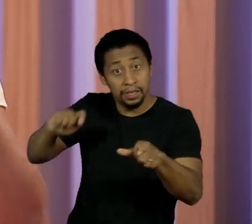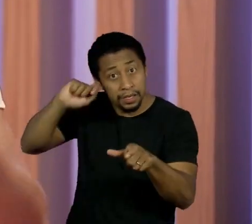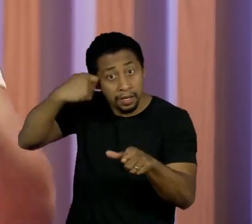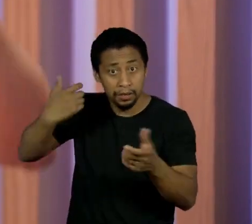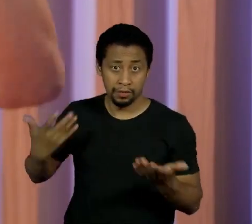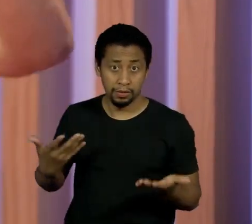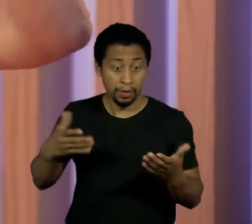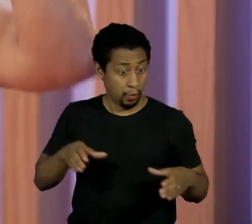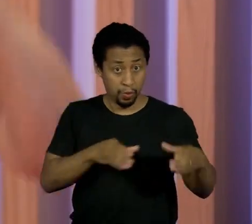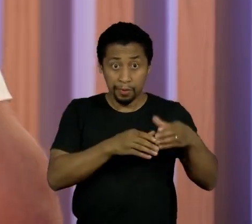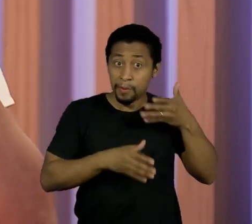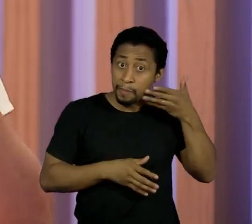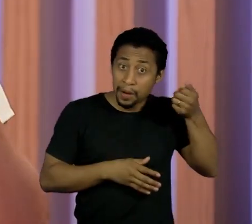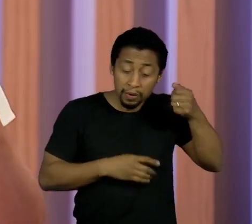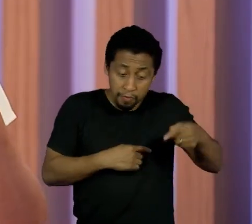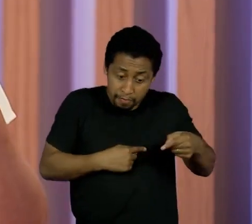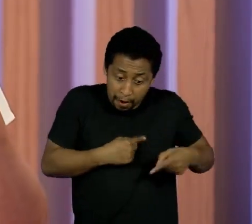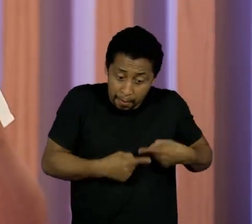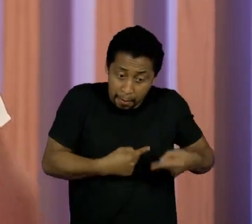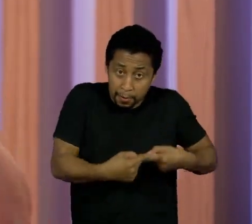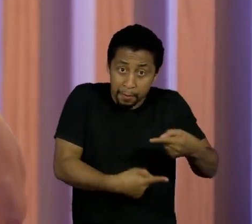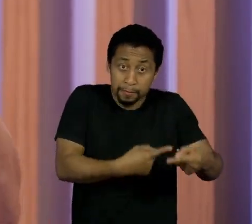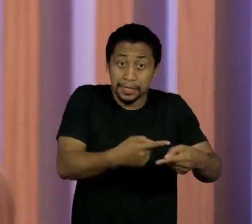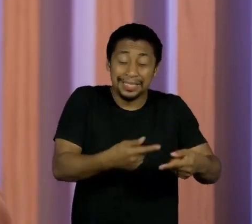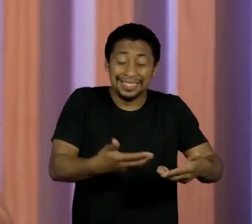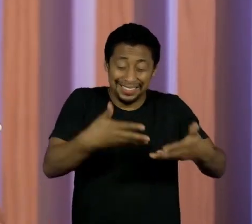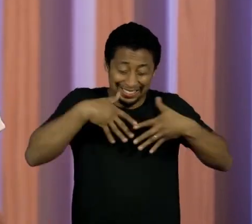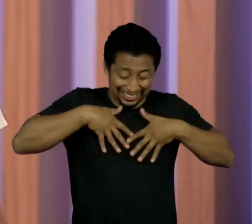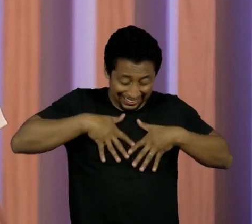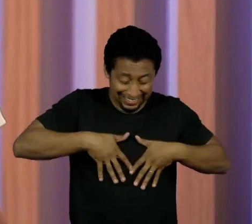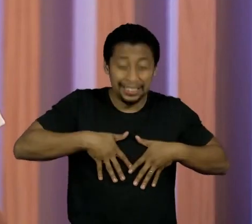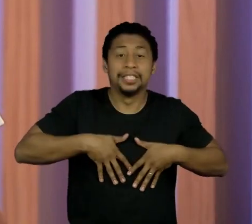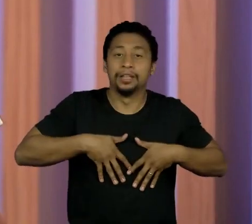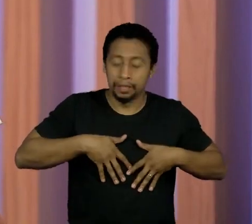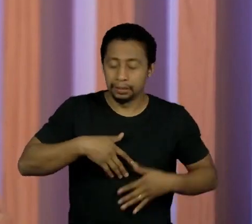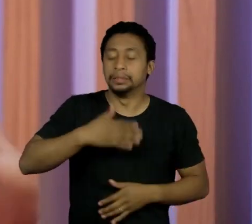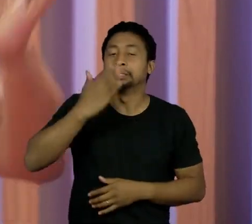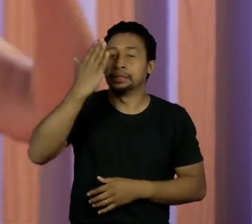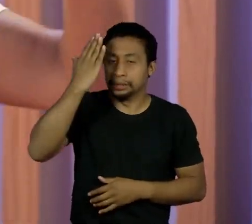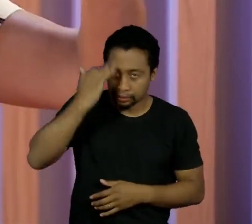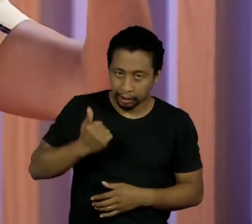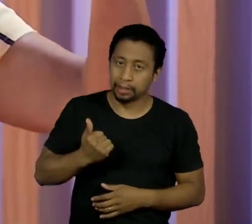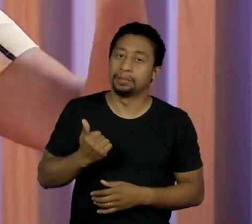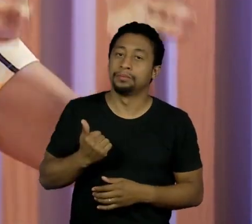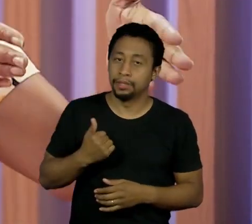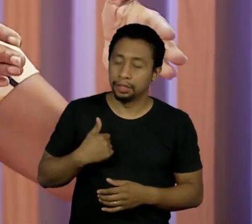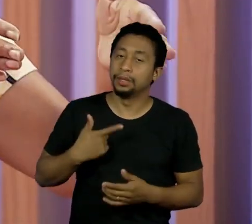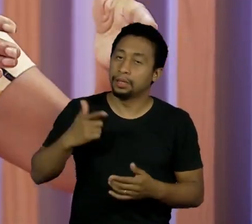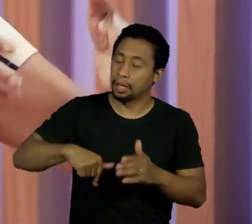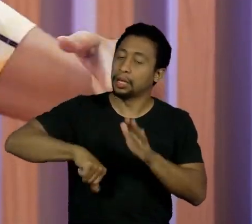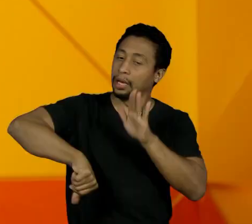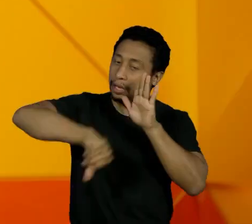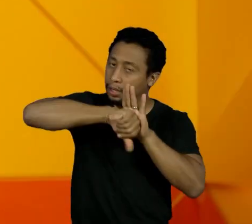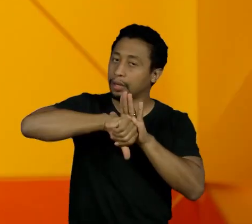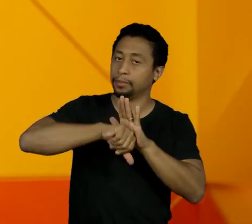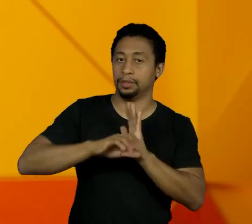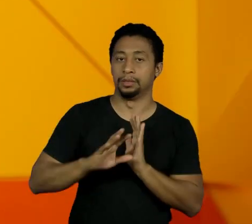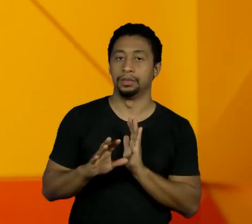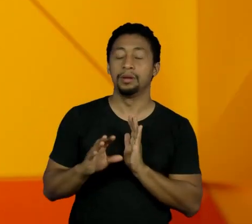expropriaram, em alguma parte deles mesmos sabem que isso aconteceu. Sabem então vamos queimar um muito bem, arquivo, vai.